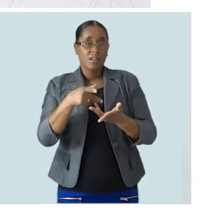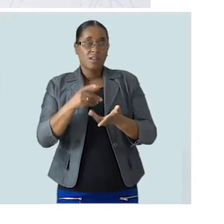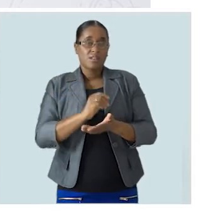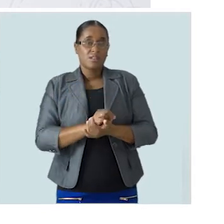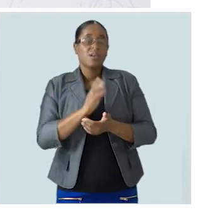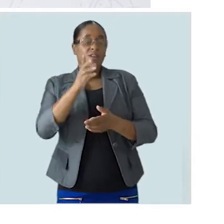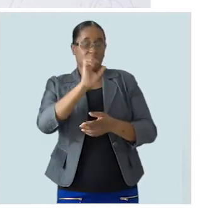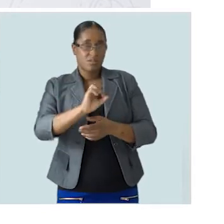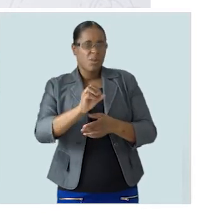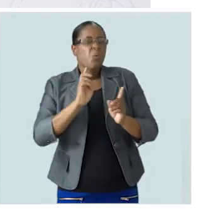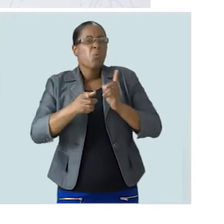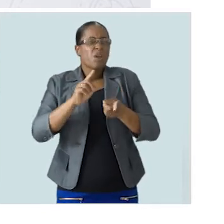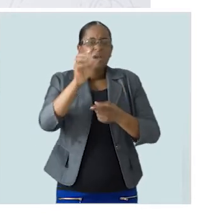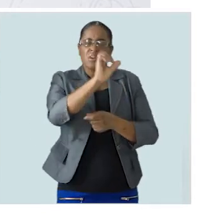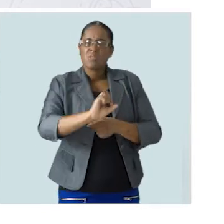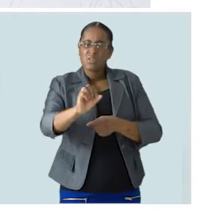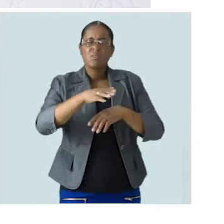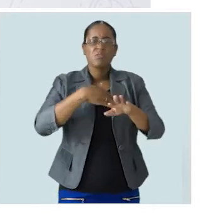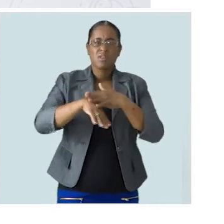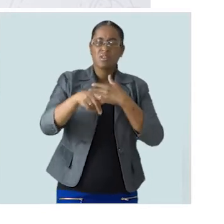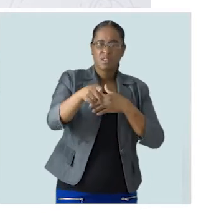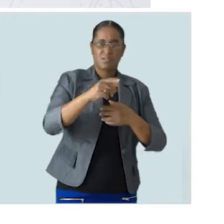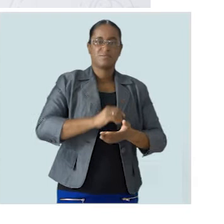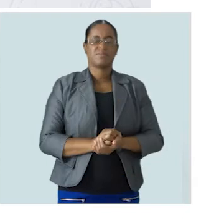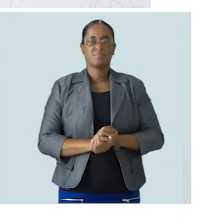selvagem. O que é que vão fazer?